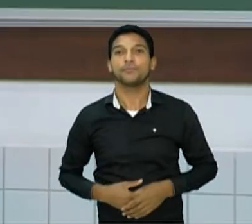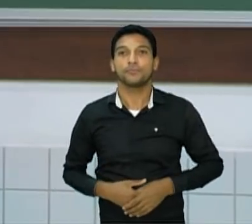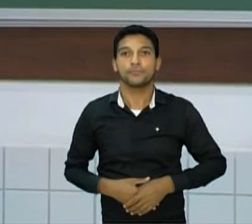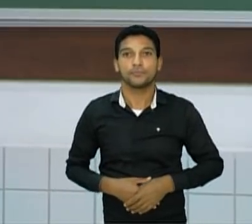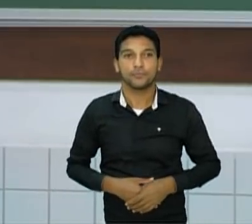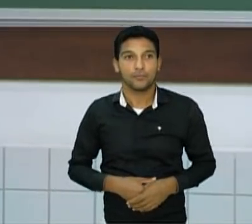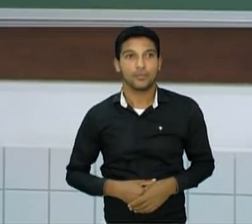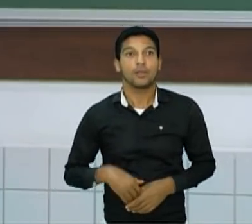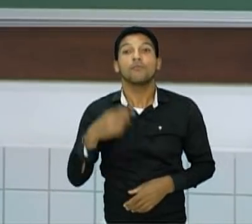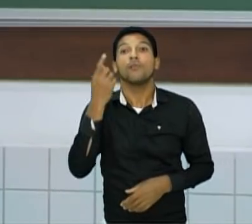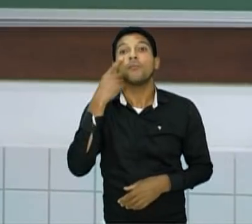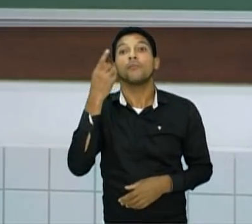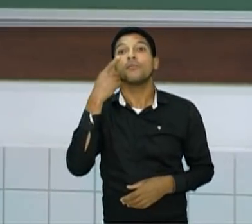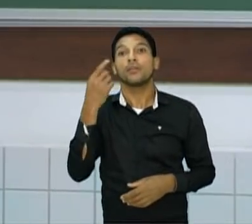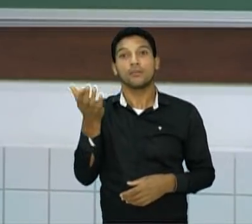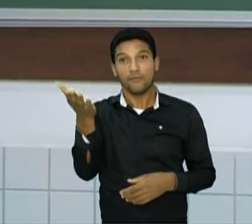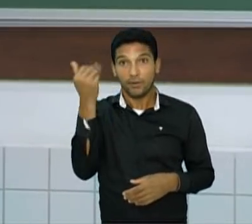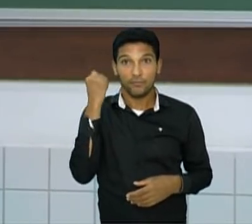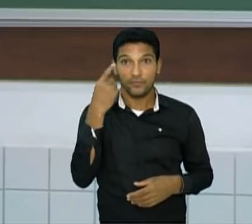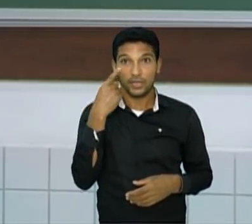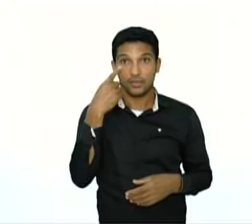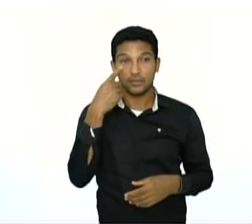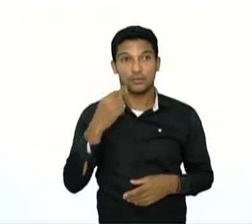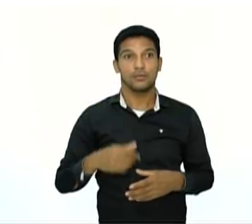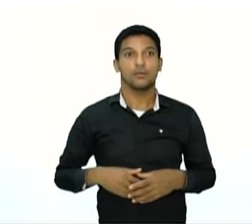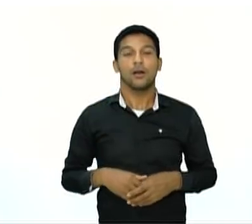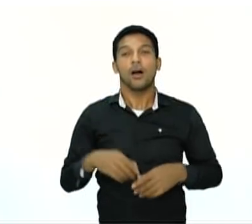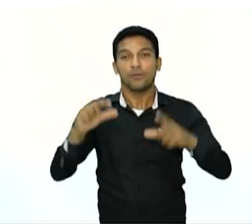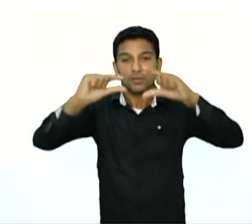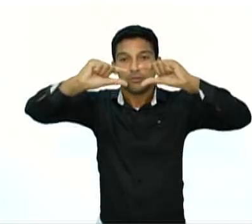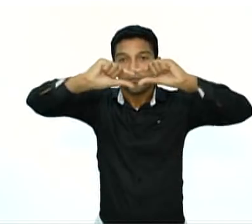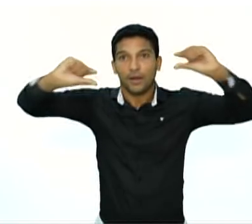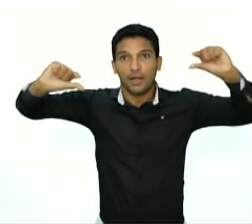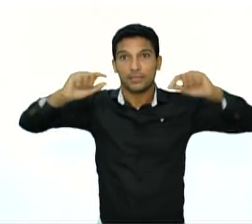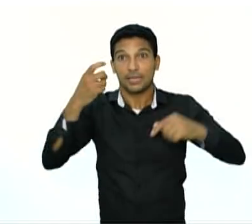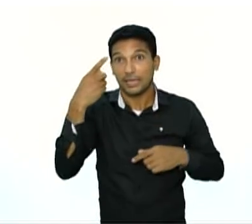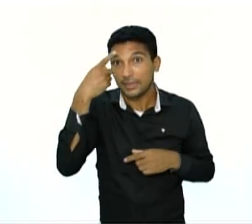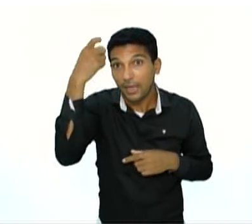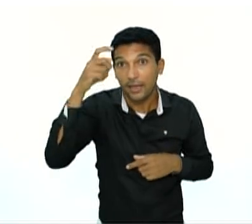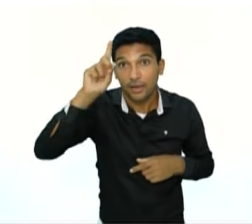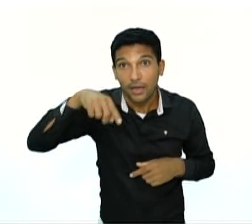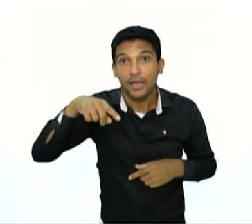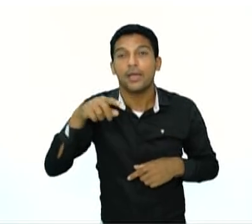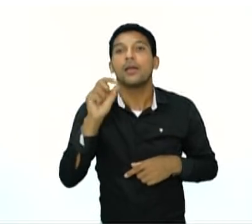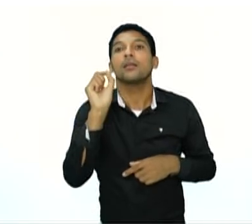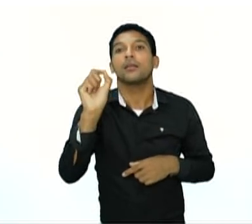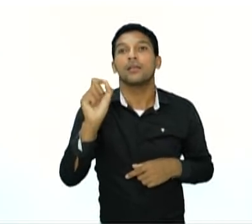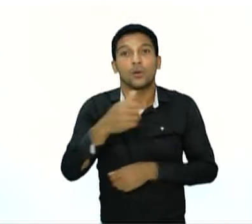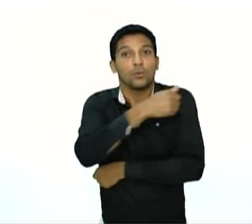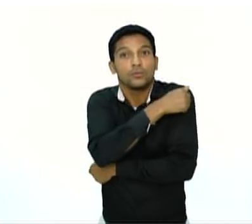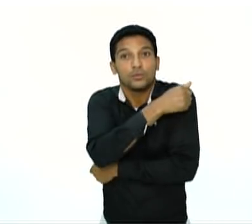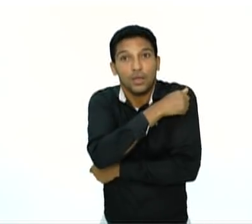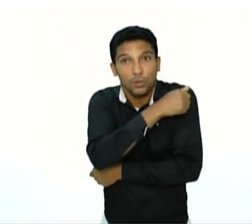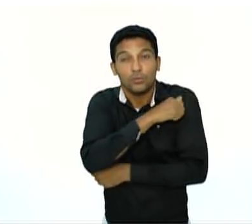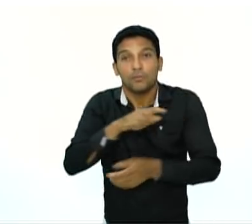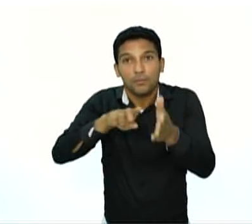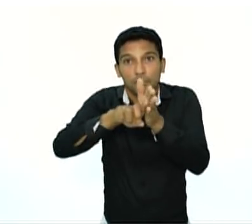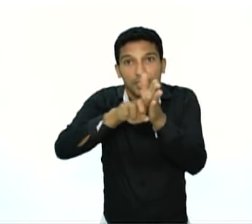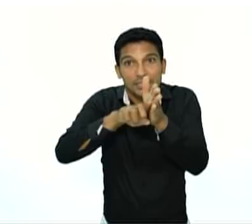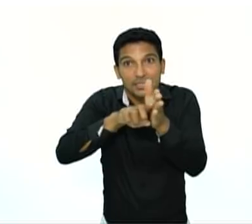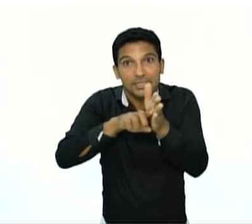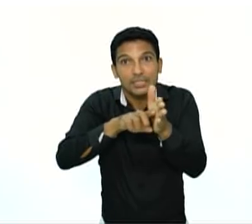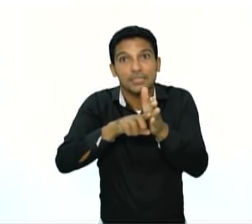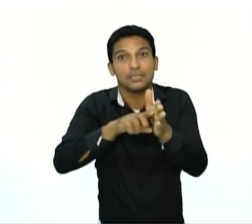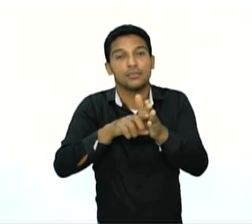analisar. A ideia é que os alunos pesquisem as fontes de dados das notícias.